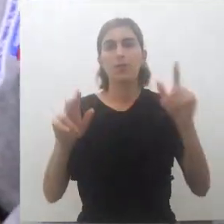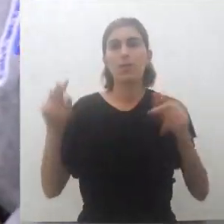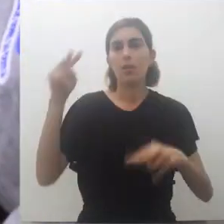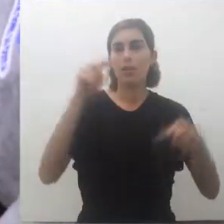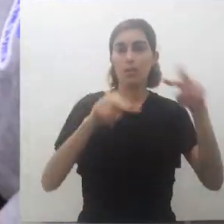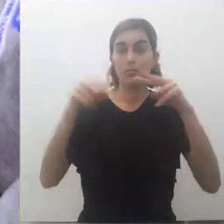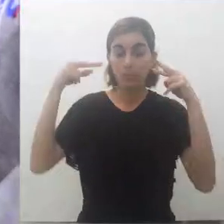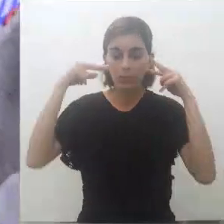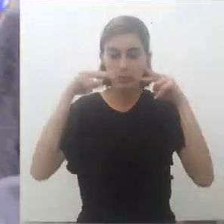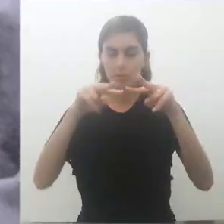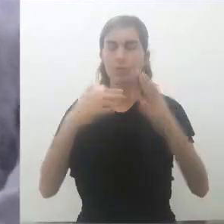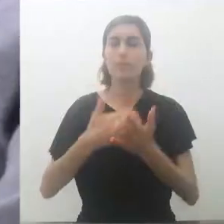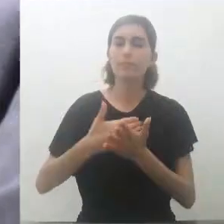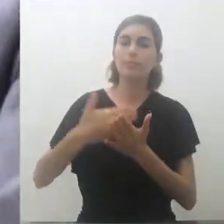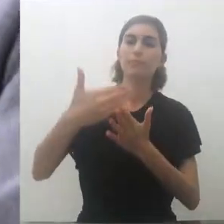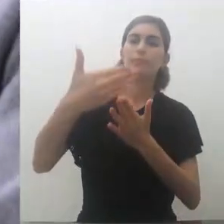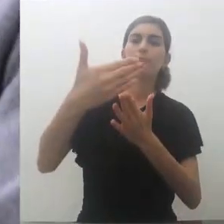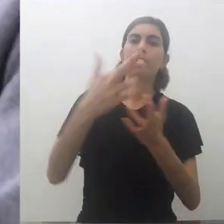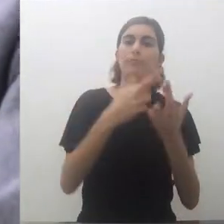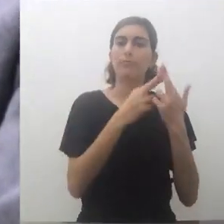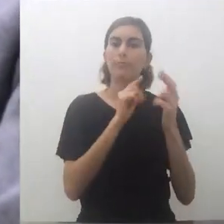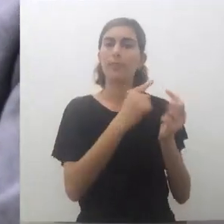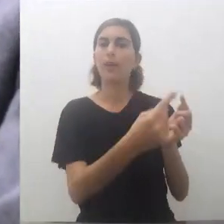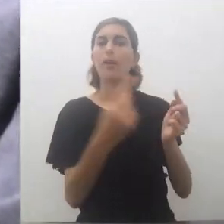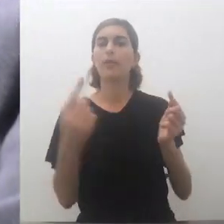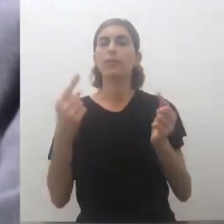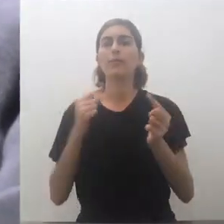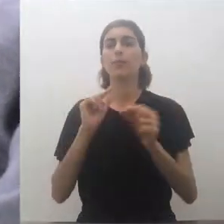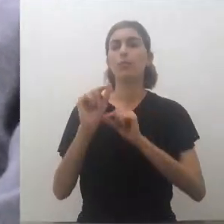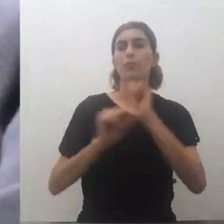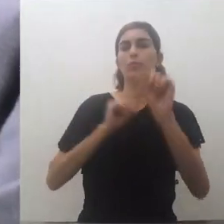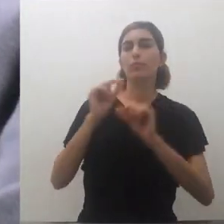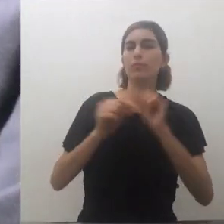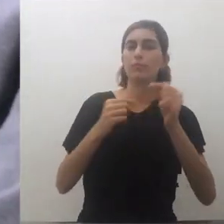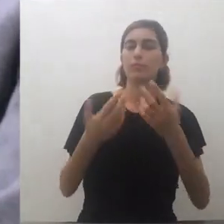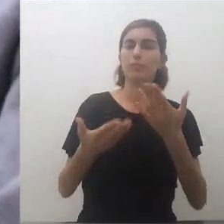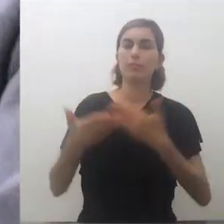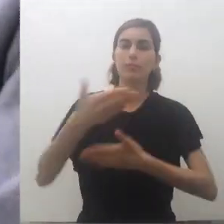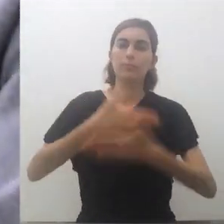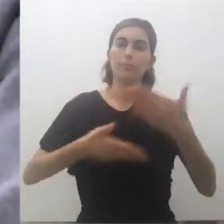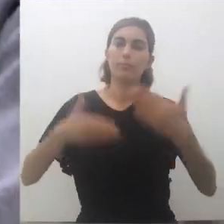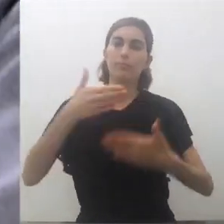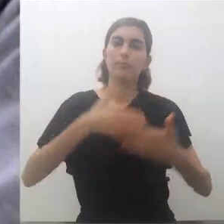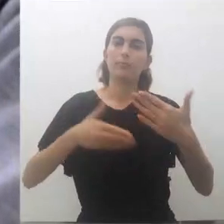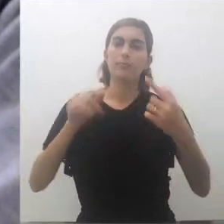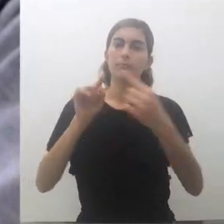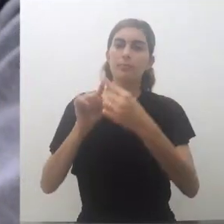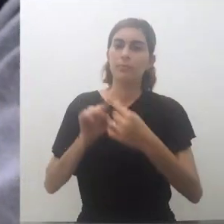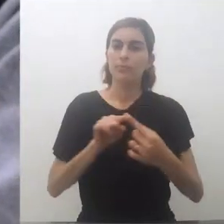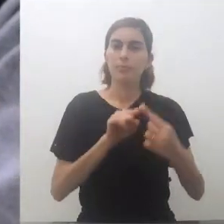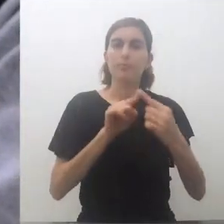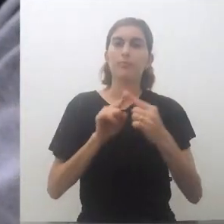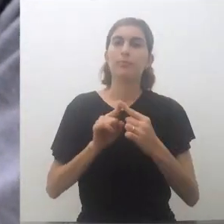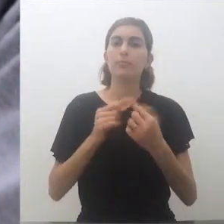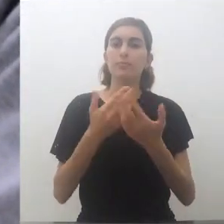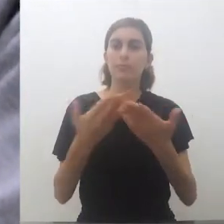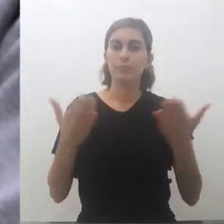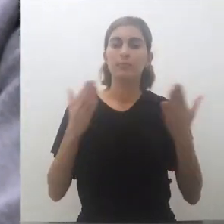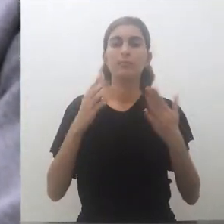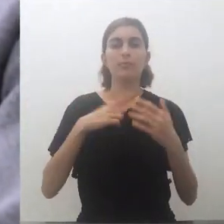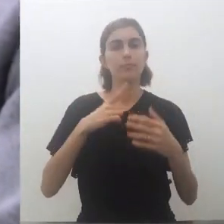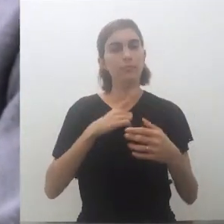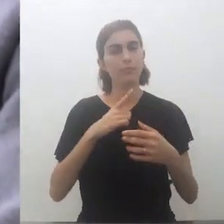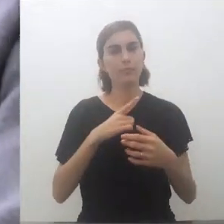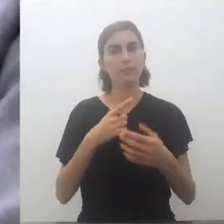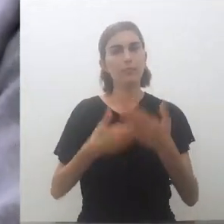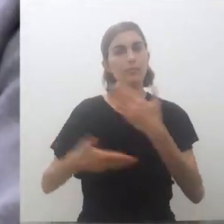partir da funcionalidade dos elementos que eles têm entre si. Da mesma forma que a gente tem com